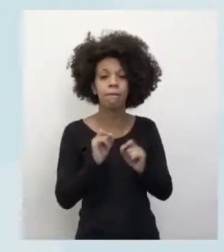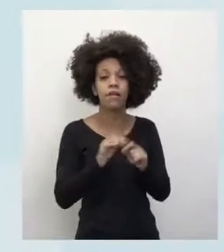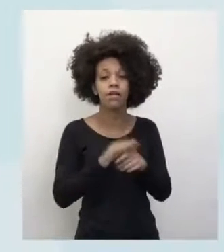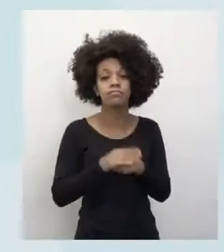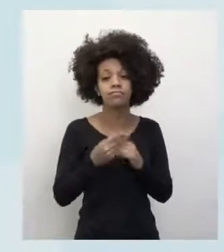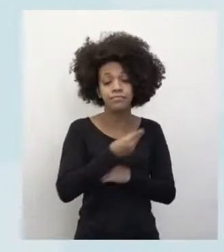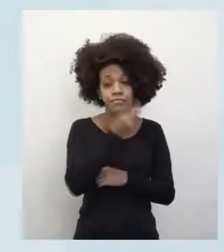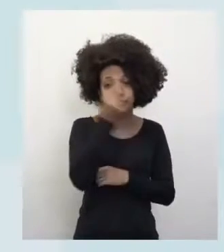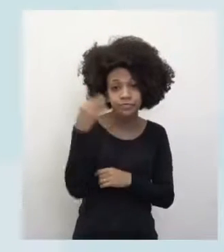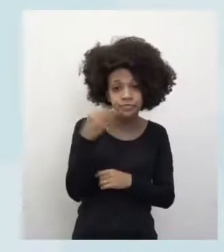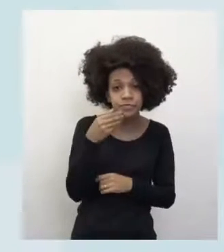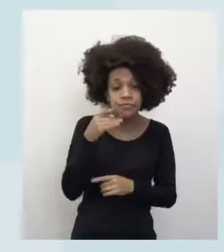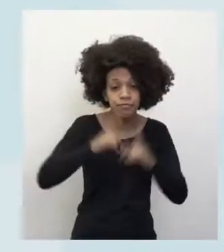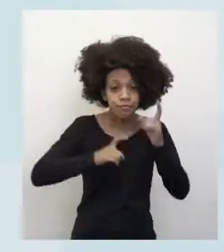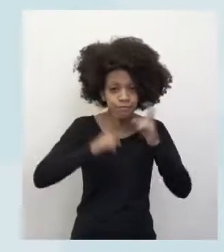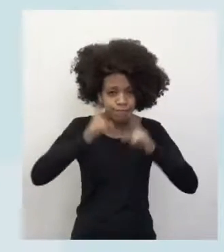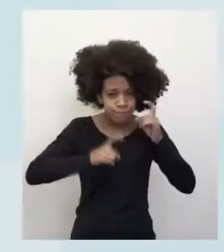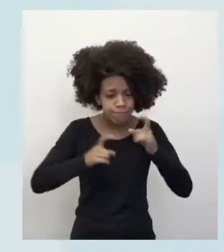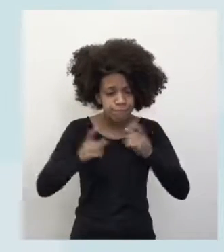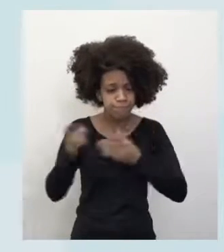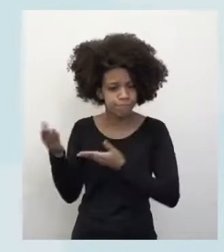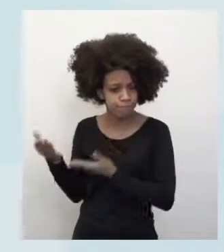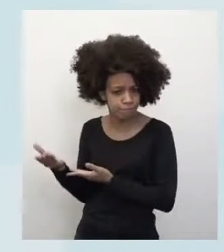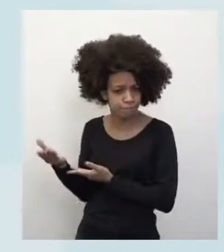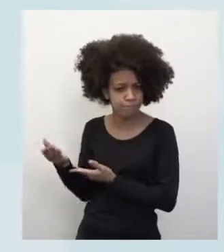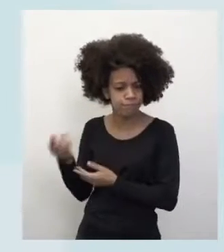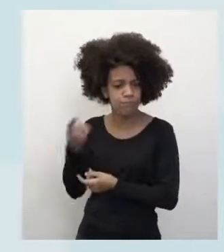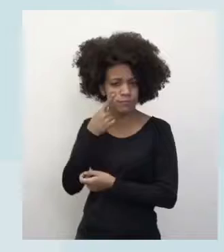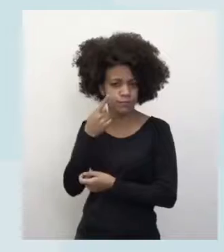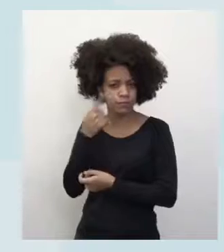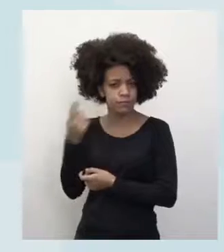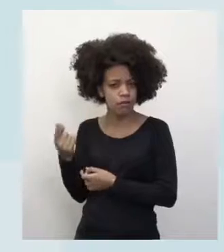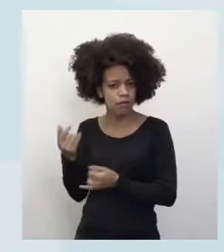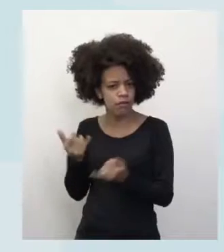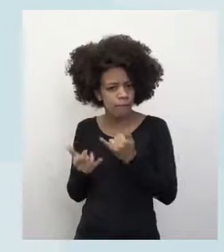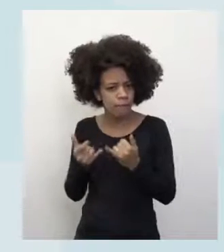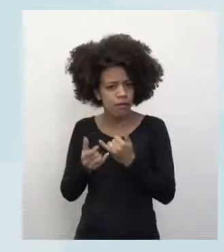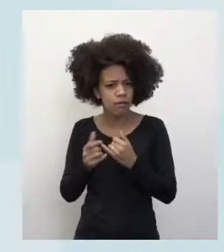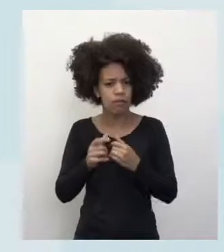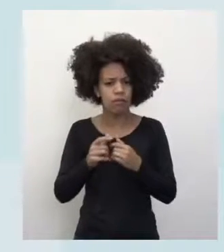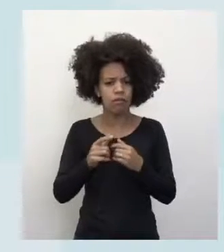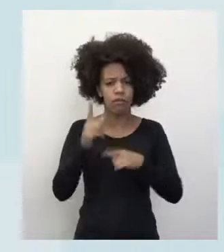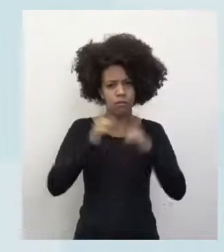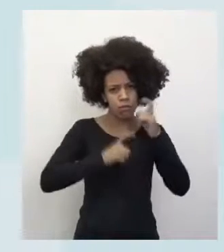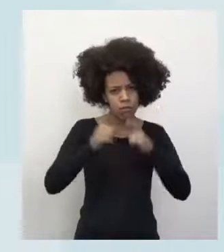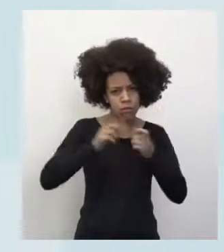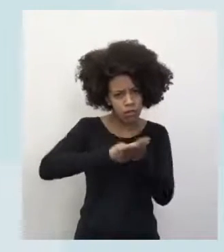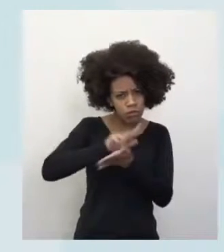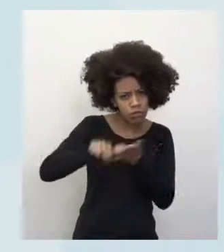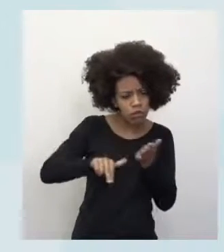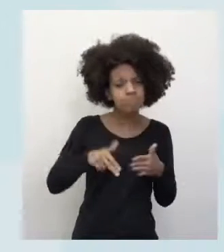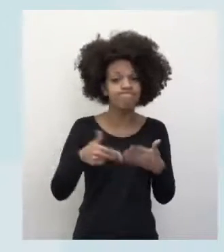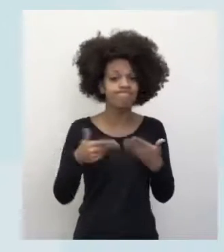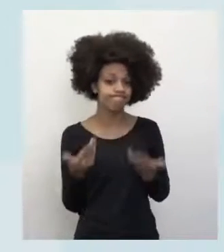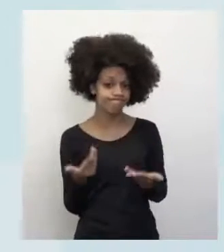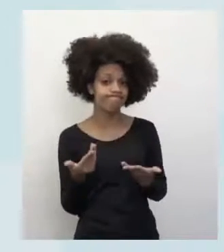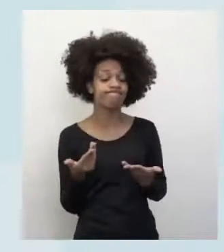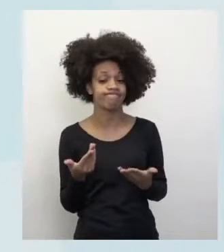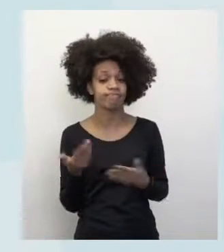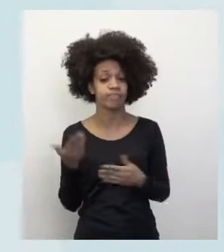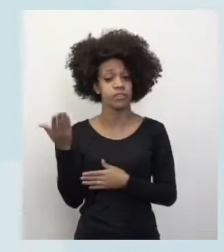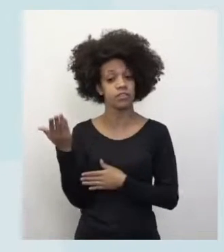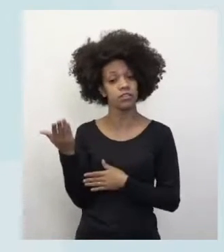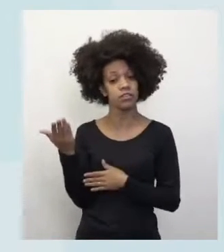estética facial, né? Olha só, observe essa imagem, né? Parecem muitas caras e bocas, né? Pois é, gente, essa